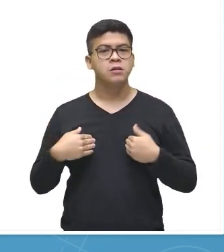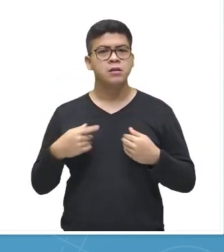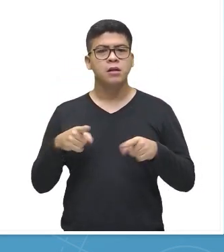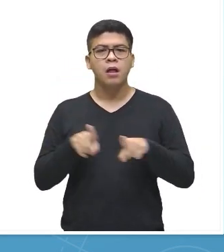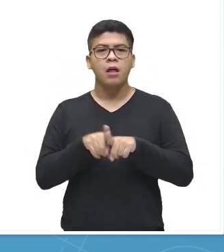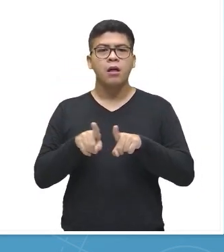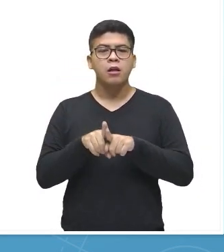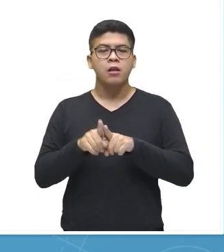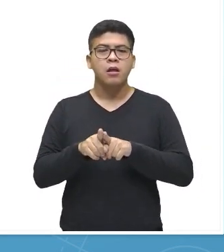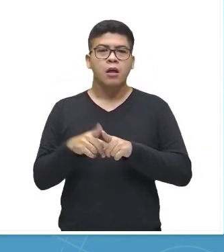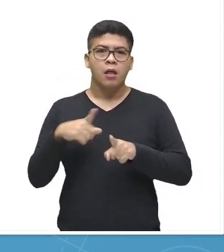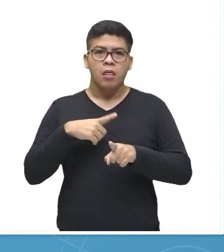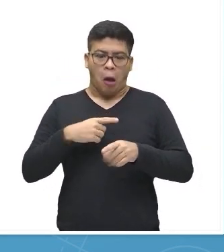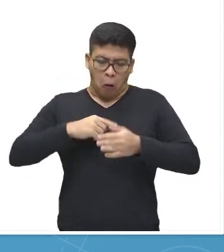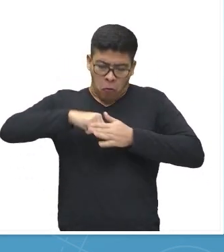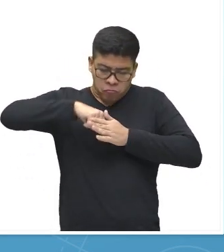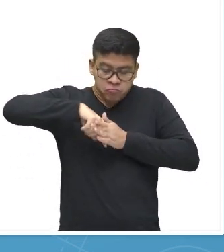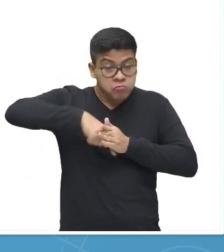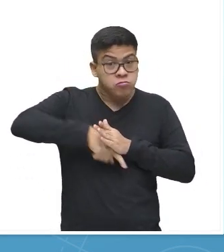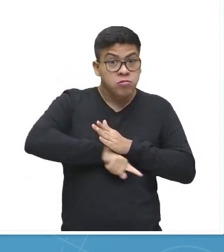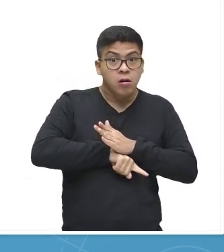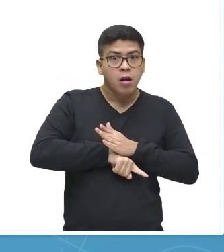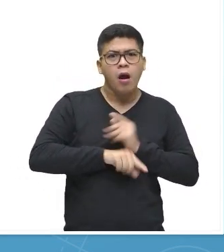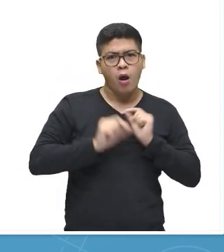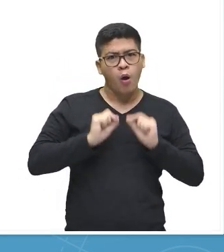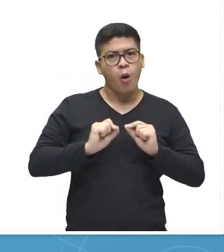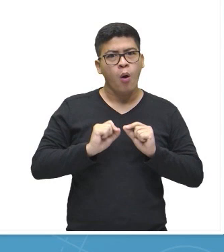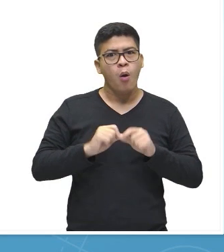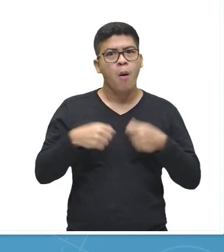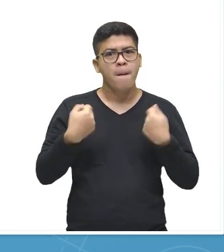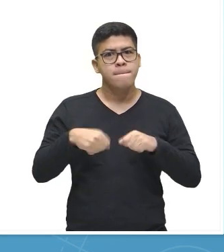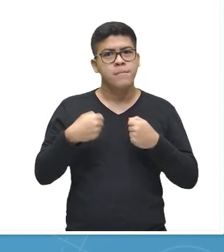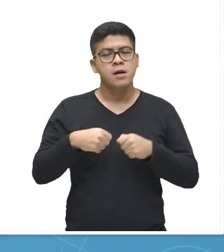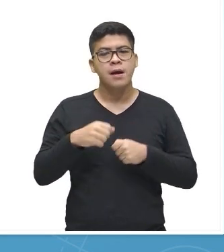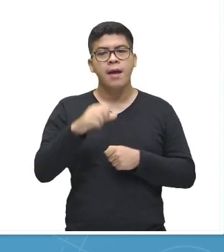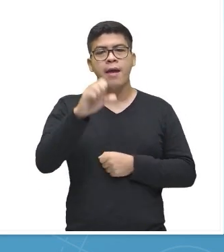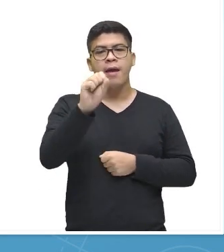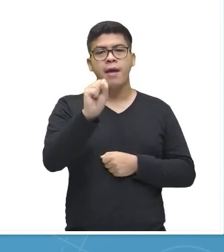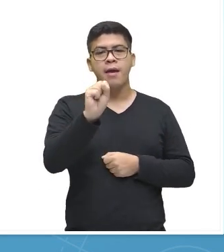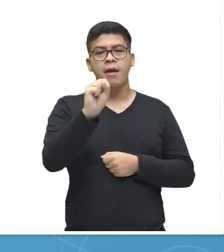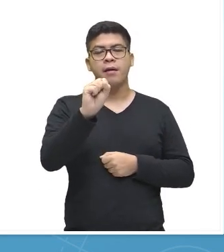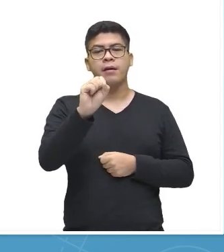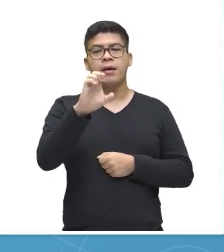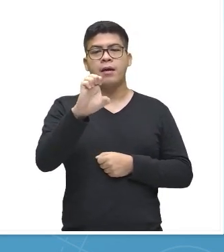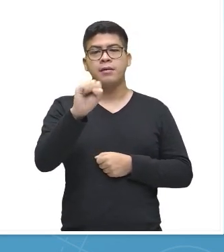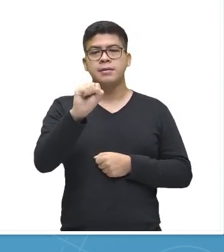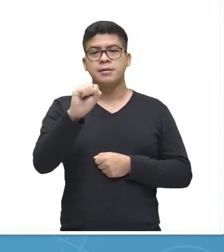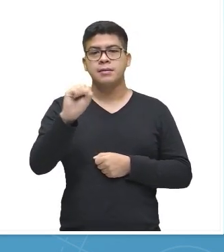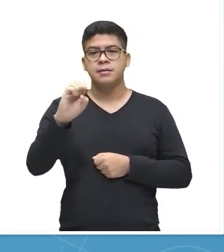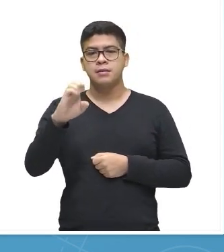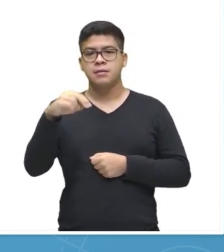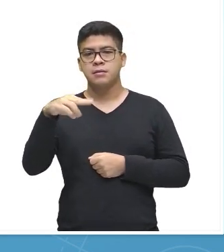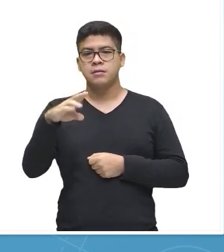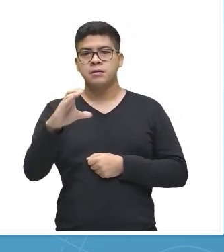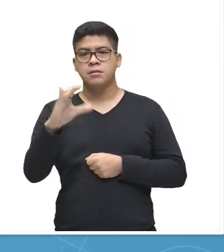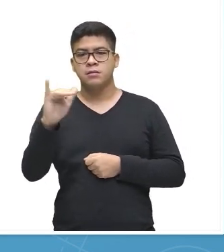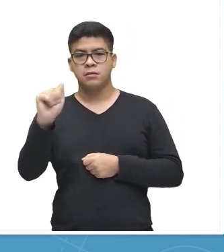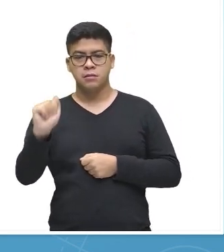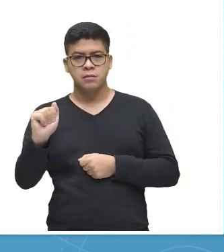de profundidade, essência. Chamo a atenção de vocês para essa palavrinha